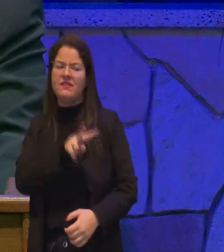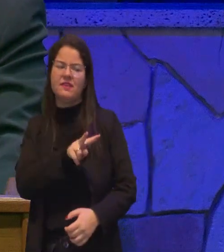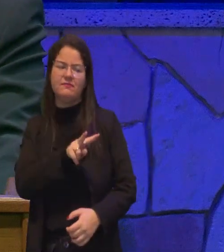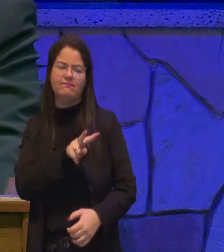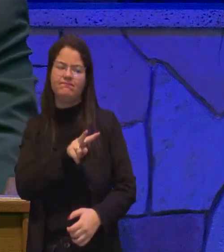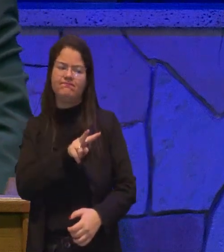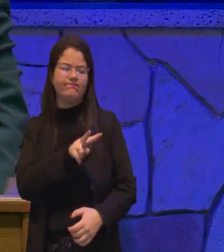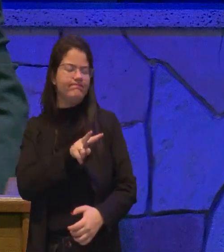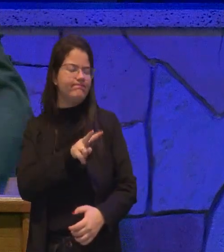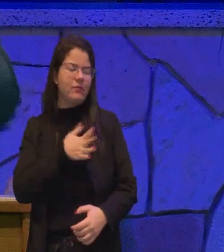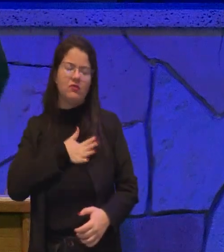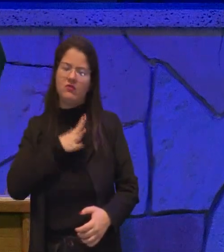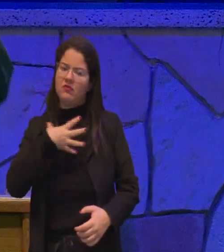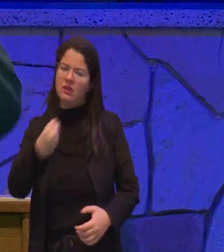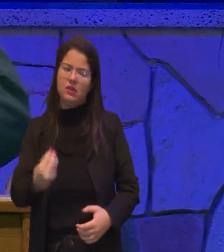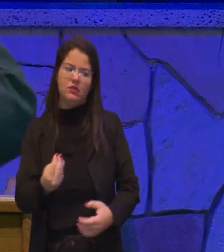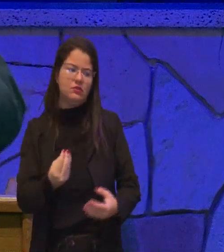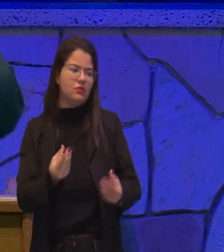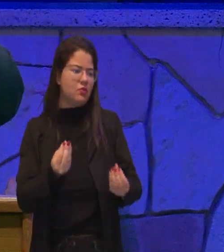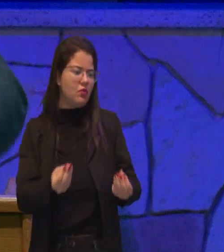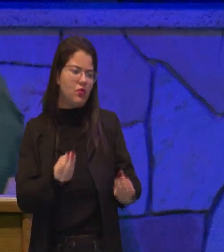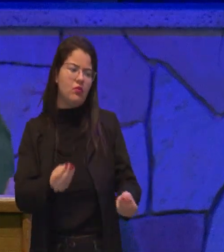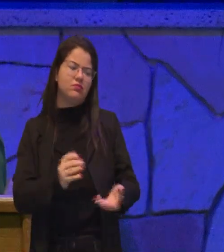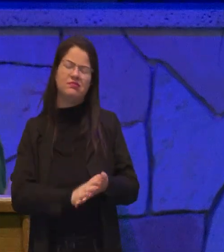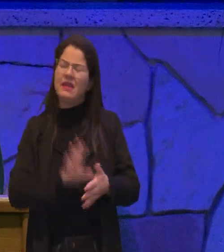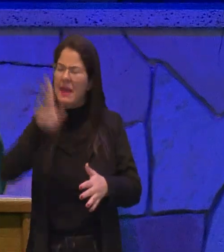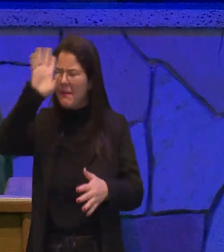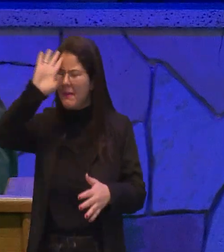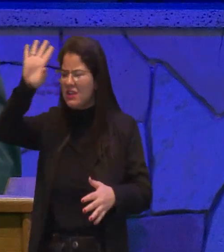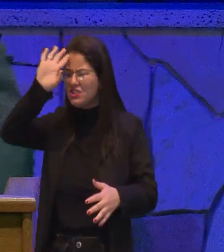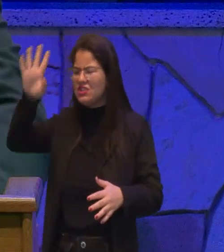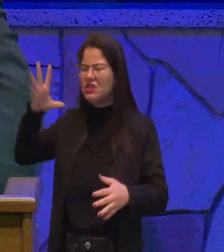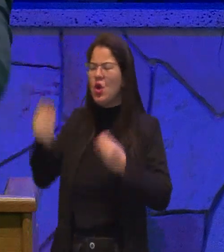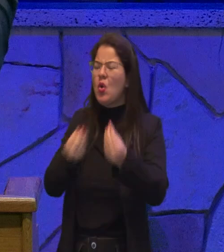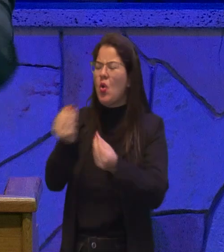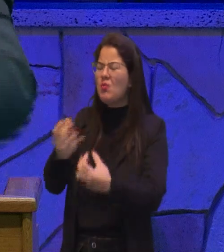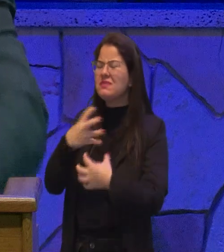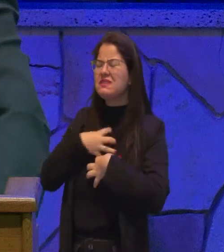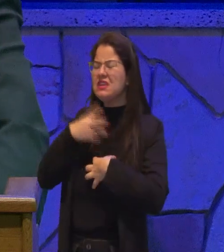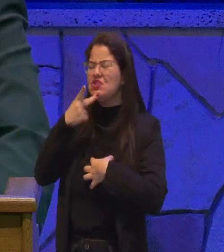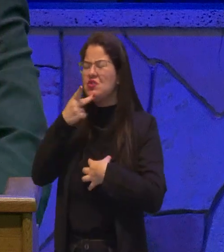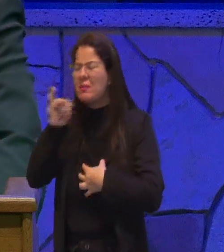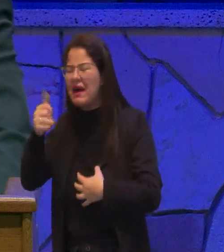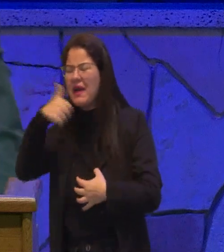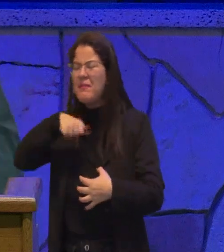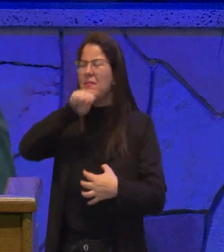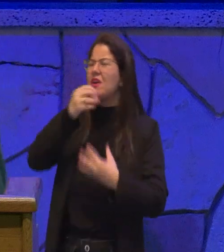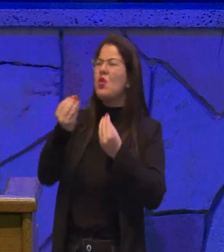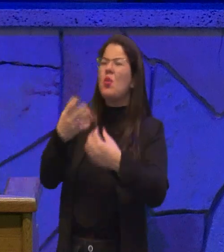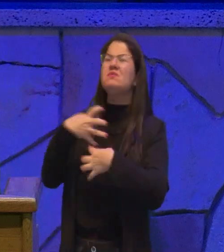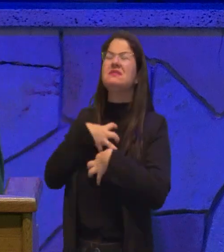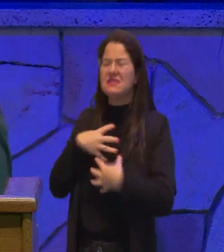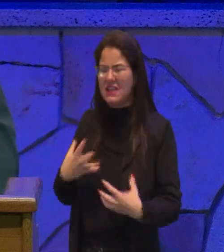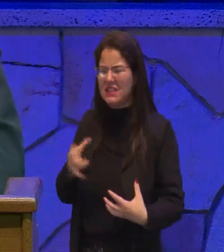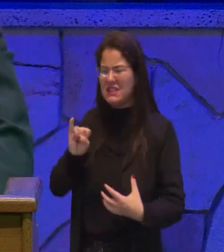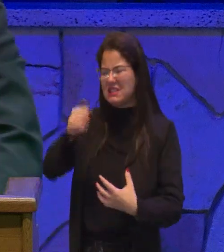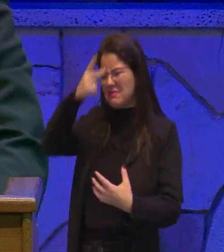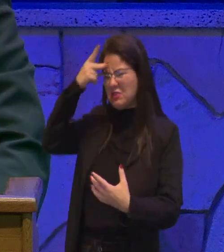Imagine como que um pai ficaria, como que uma mãe ficaria, ou um irmão, ou qualquer outra pessoa na família.